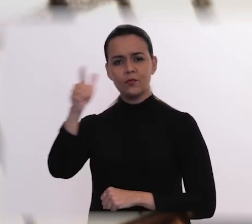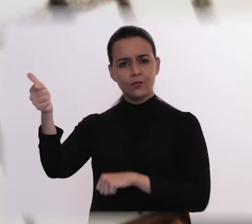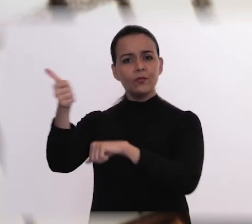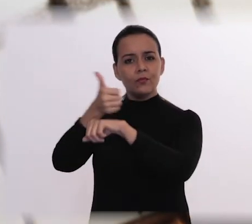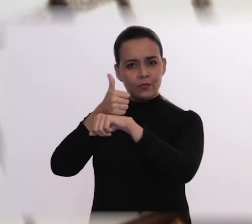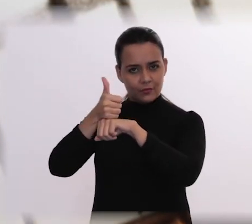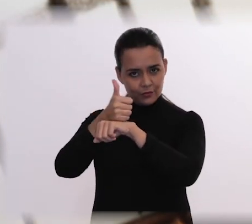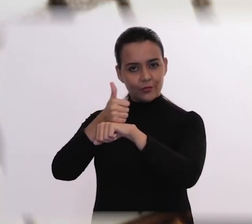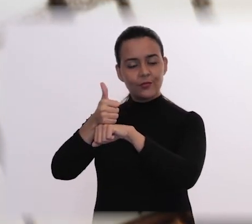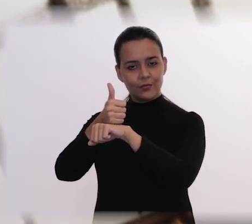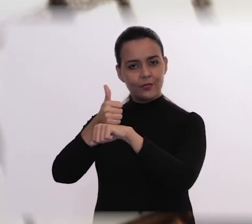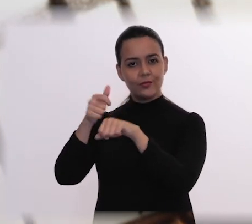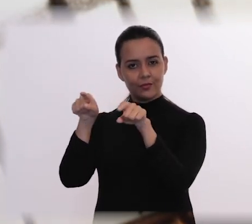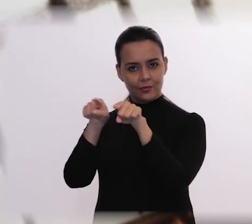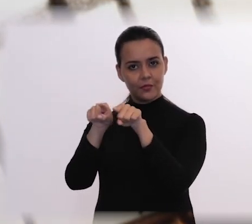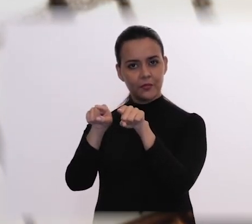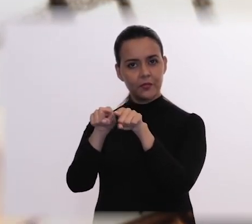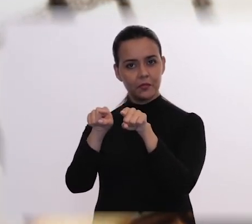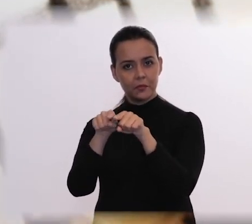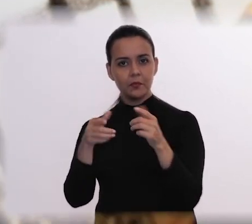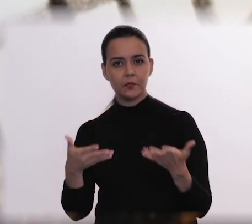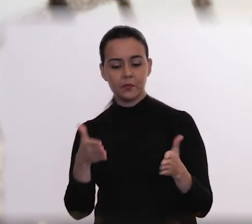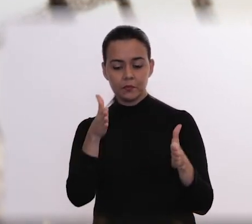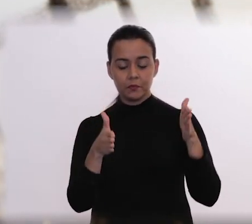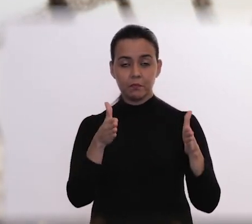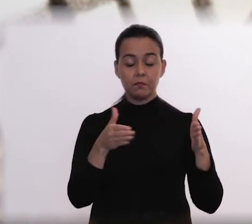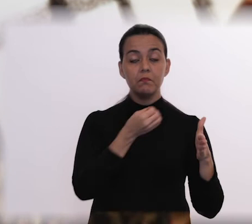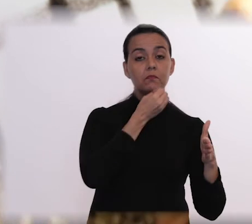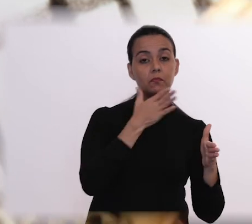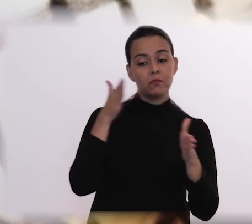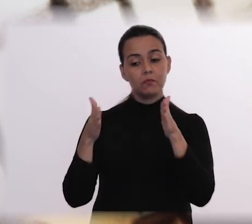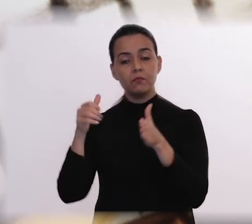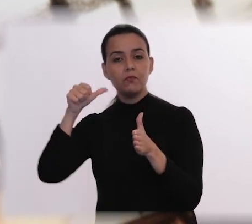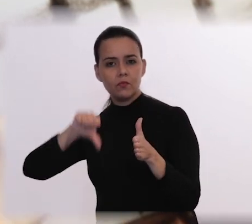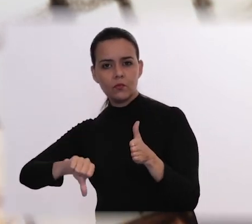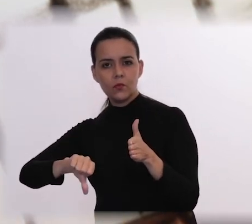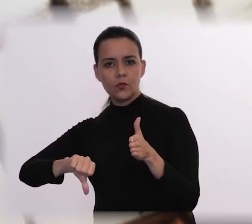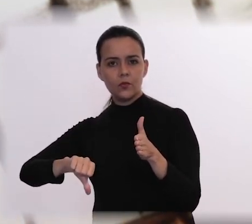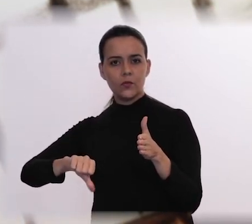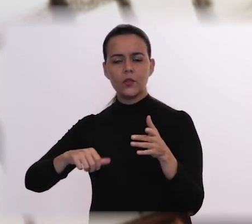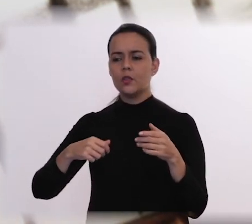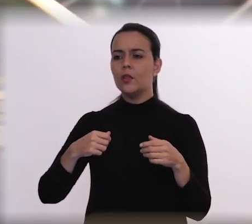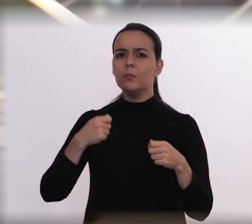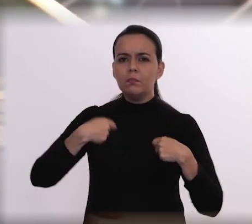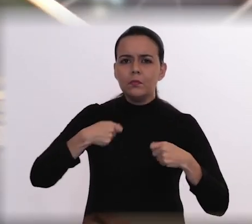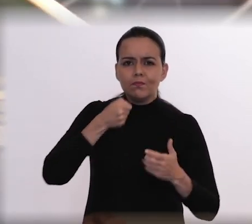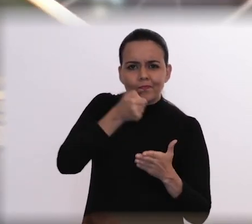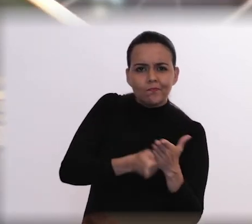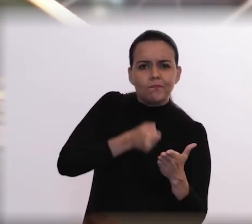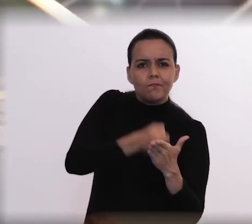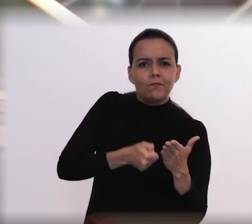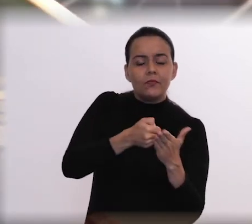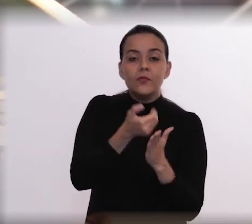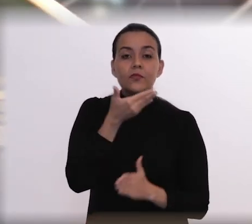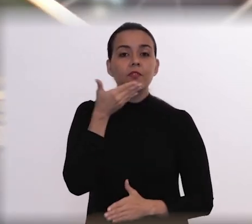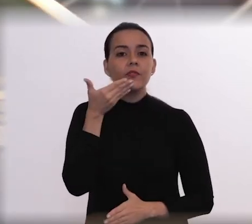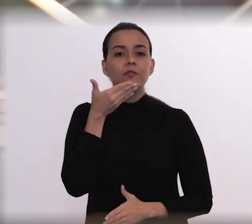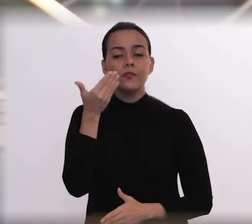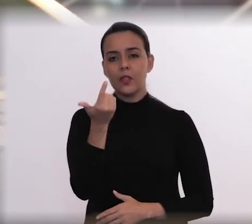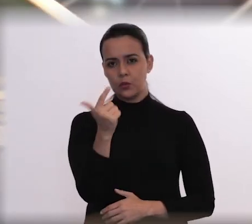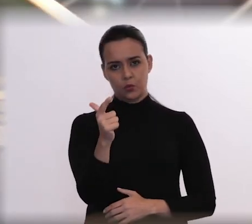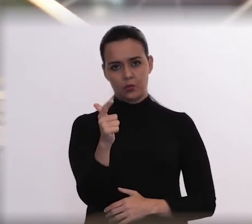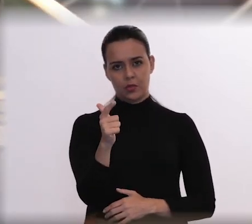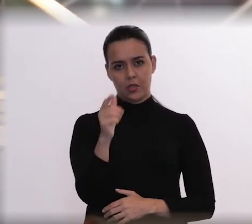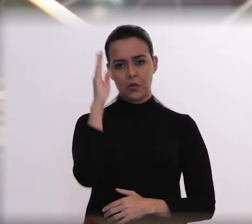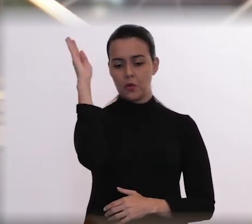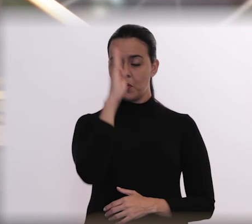e mesmo em contextos desfavoráveis é a lição da resistência, não é? Nunca nada foi fácil para ninguém, não é? O Brasil nunca